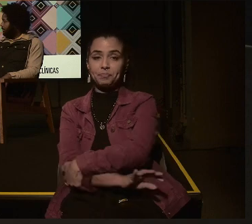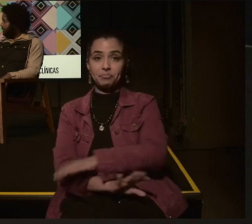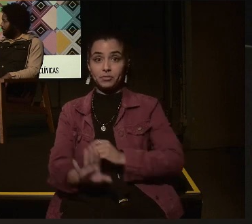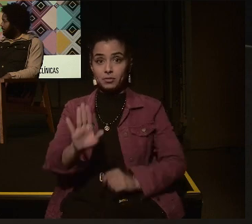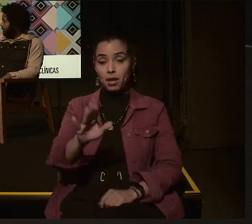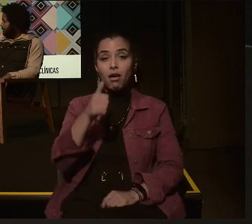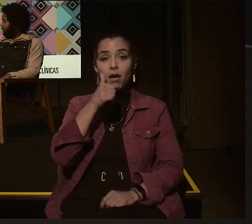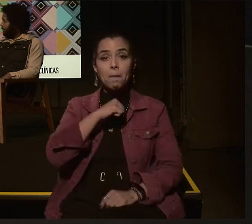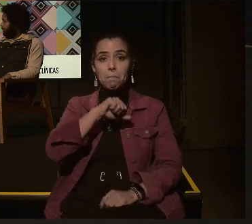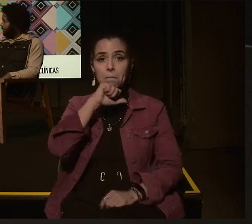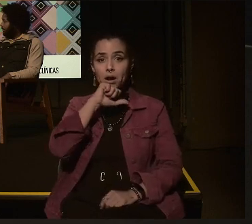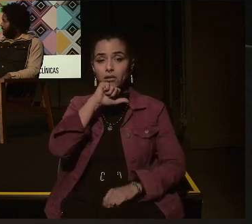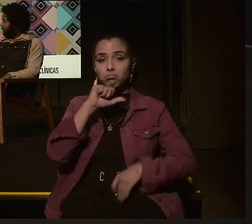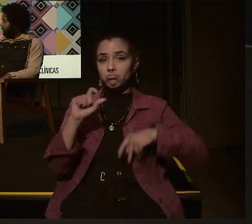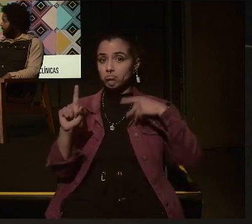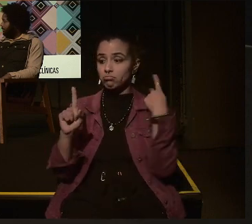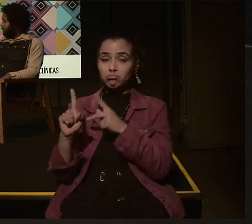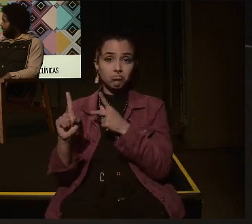uma mulher negra.